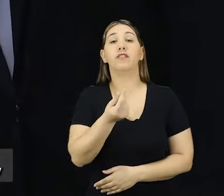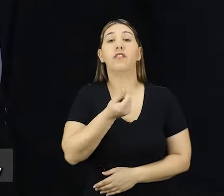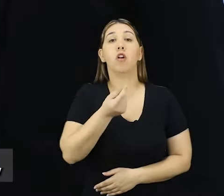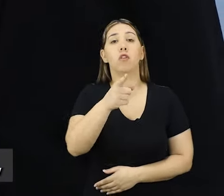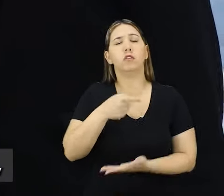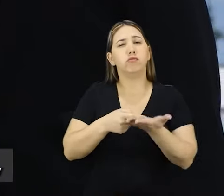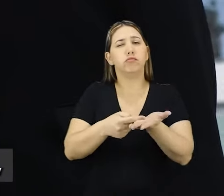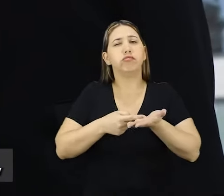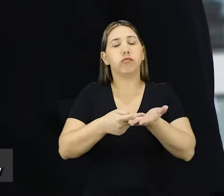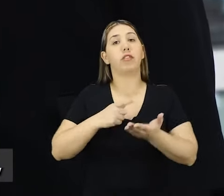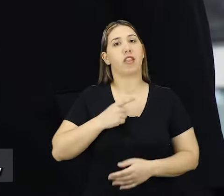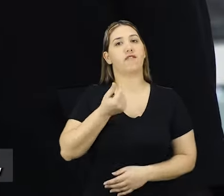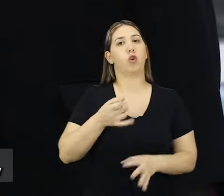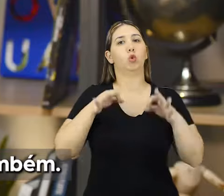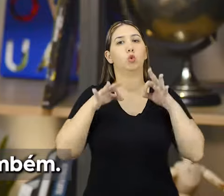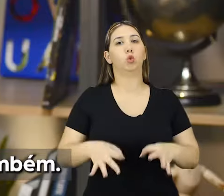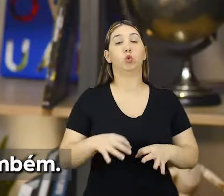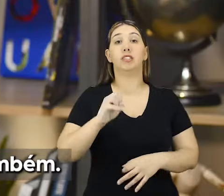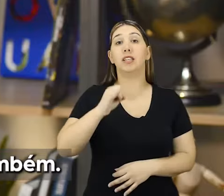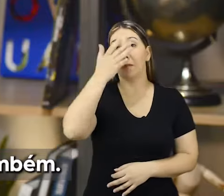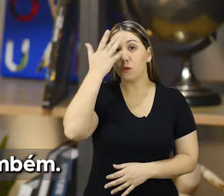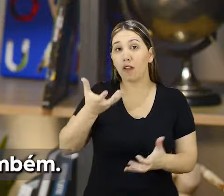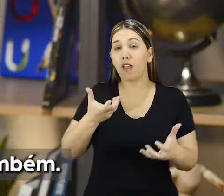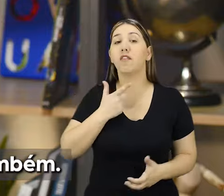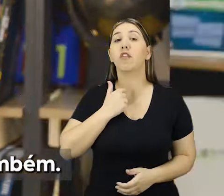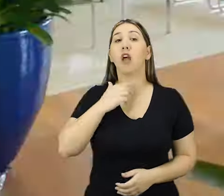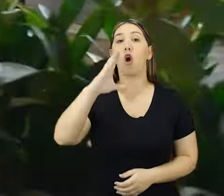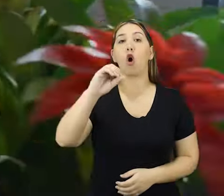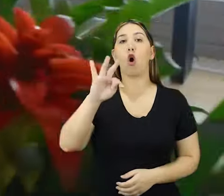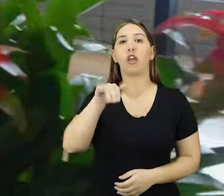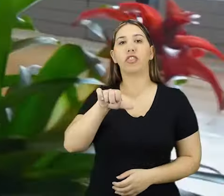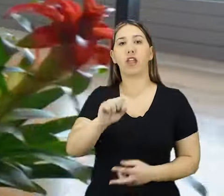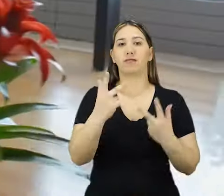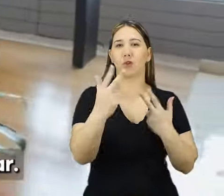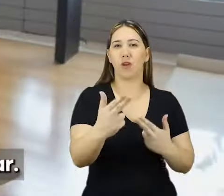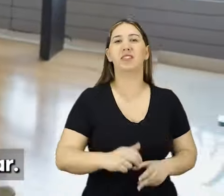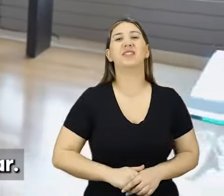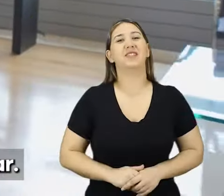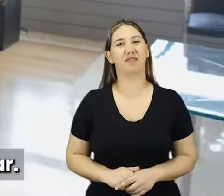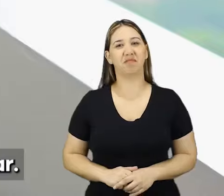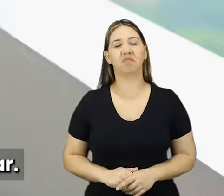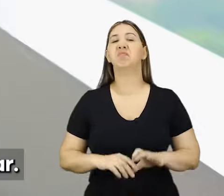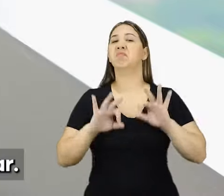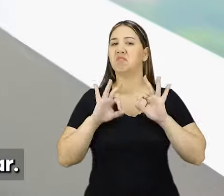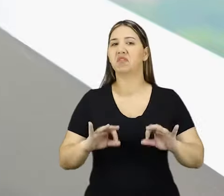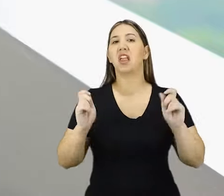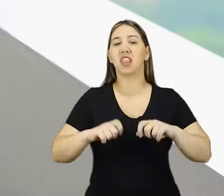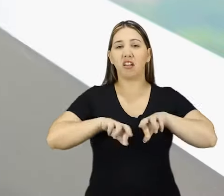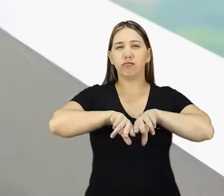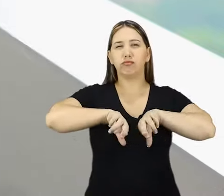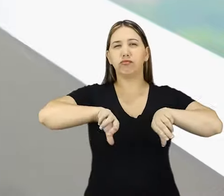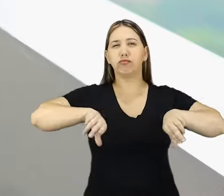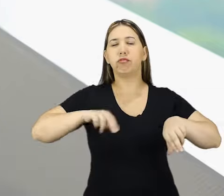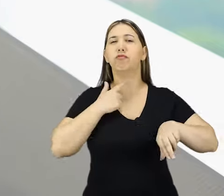ser feita a negociação no valor justo, caso alguém queira comercializar essas cotas também. Sem dúvida é bom para quem quer diversificar, porque